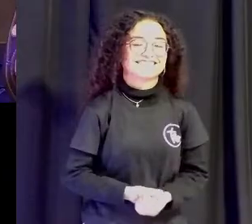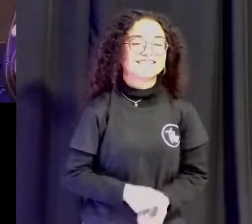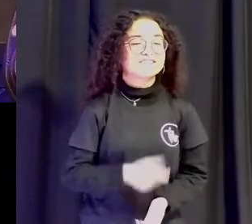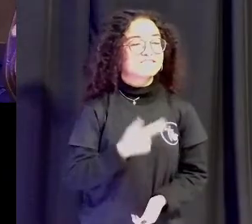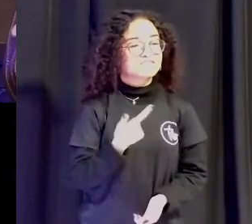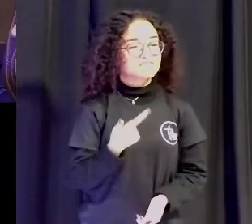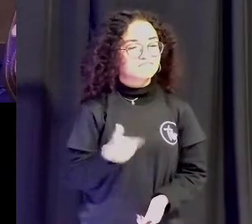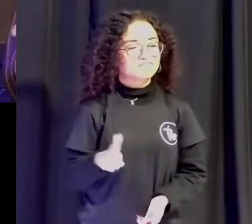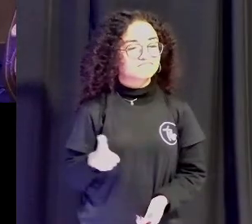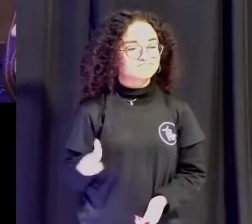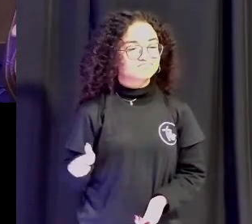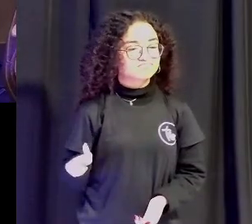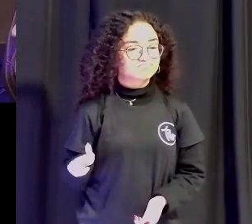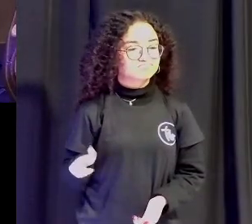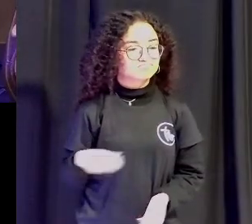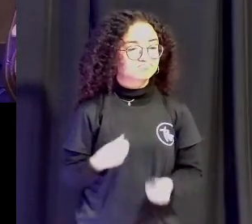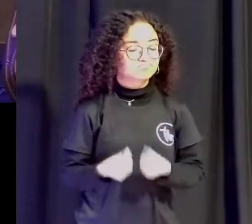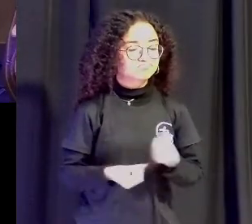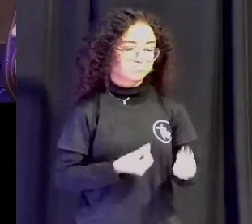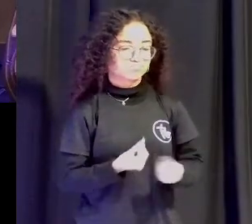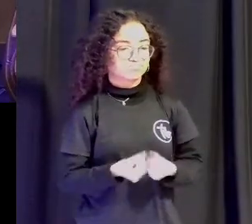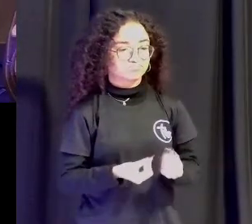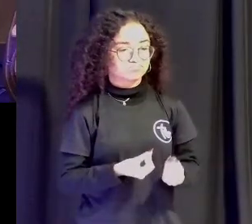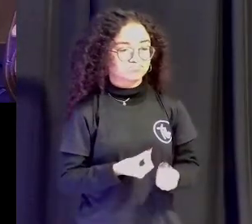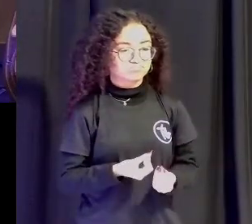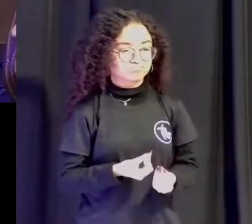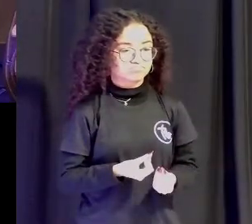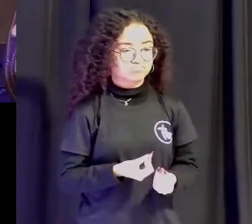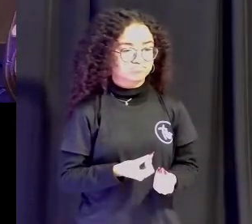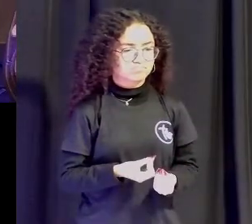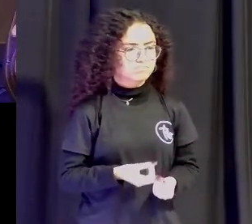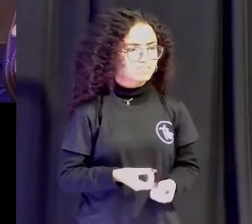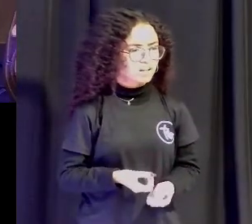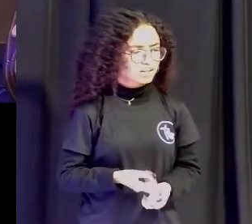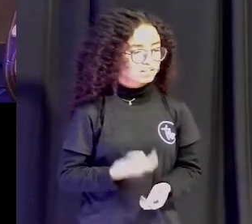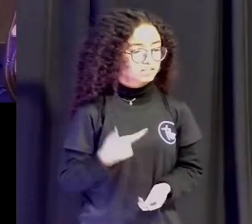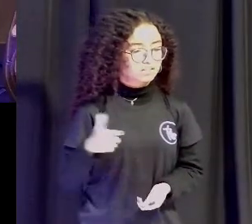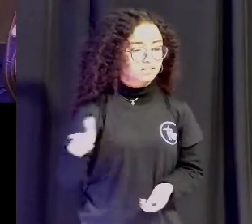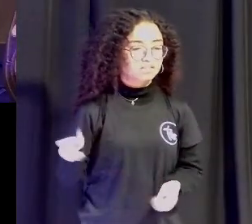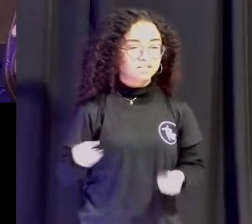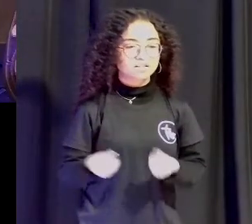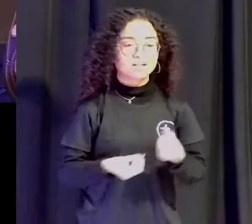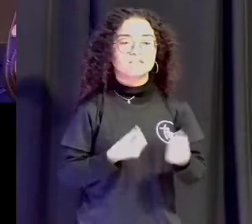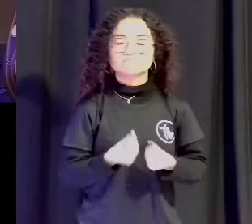tem jeito, não tem negociação.